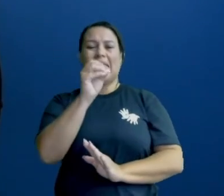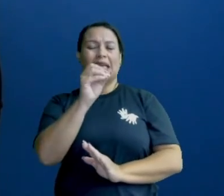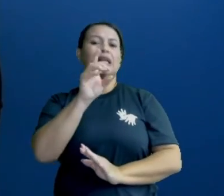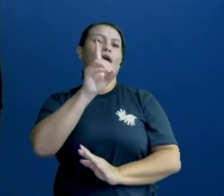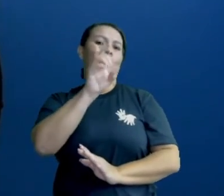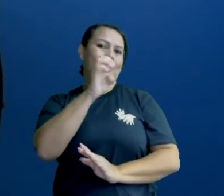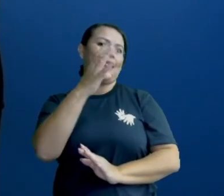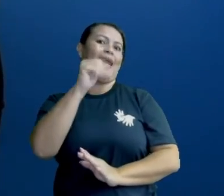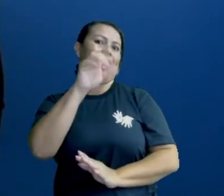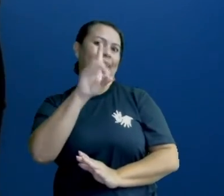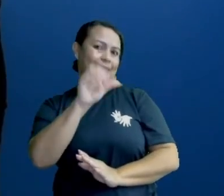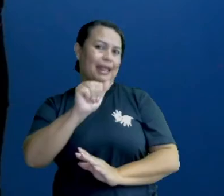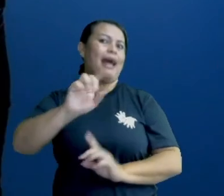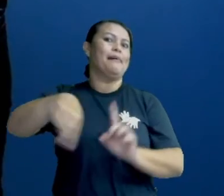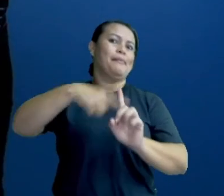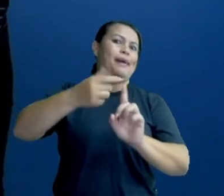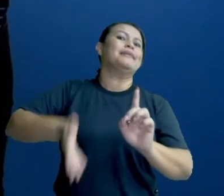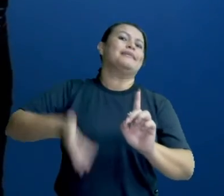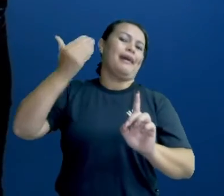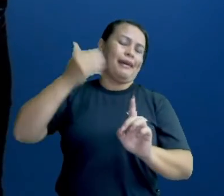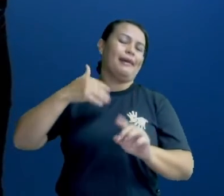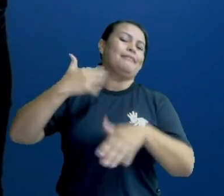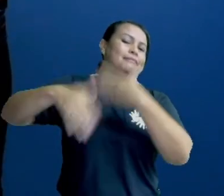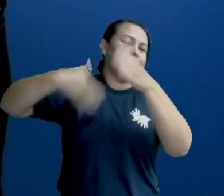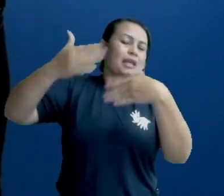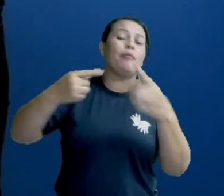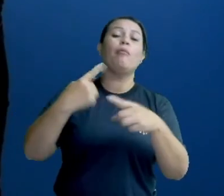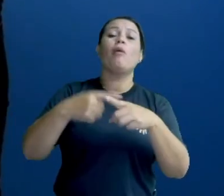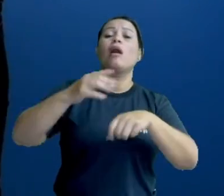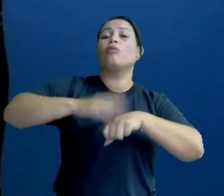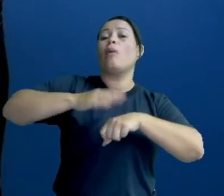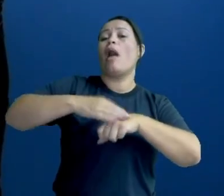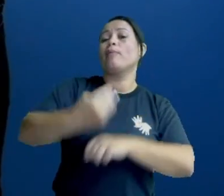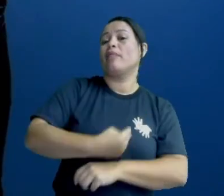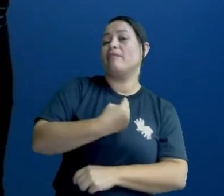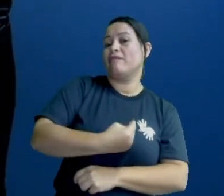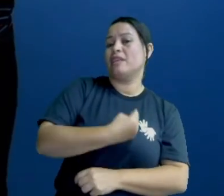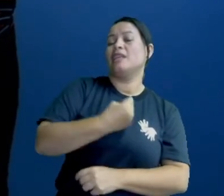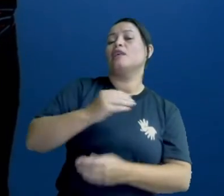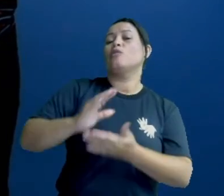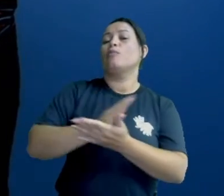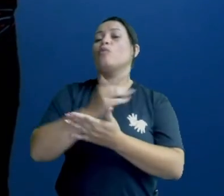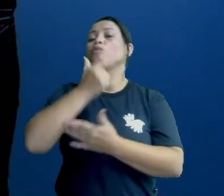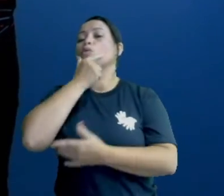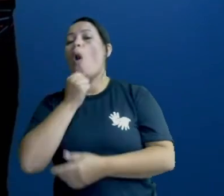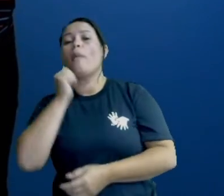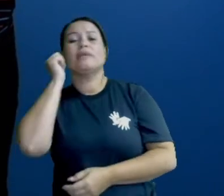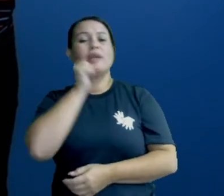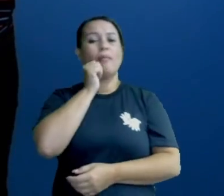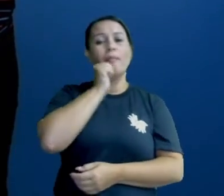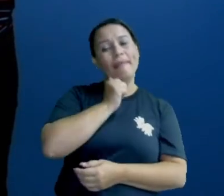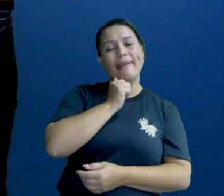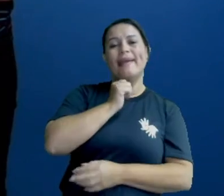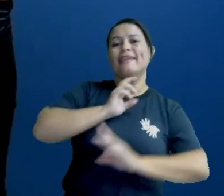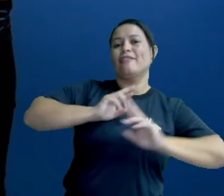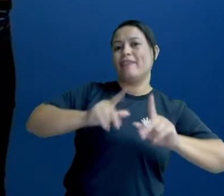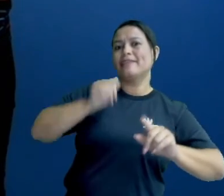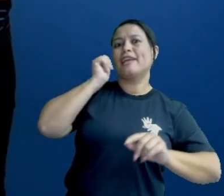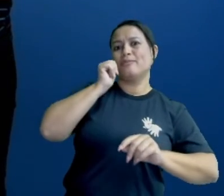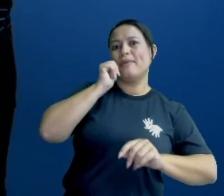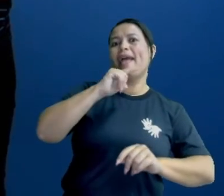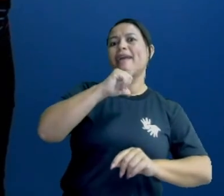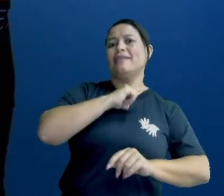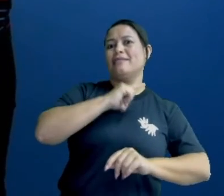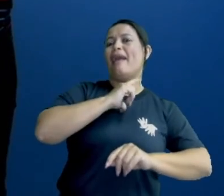a mais é muito tempo e isso tem a ver de fato com os hábitos de vida que, sobretudo, os homens levam, que é menos regrado do que o que as